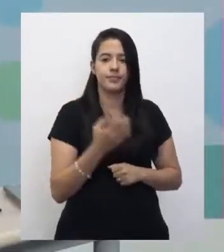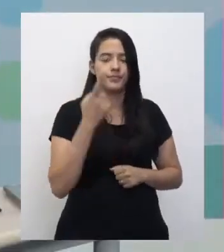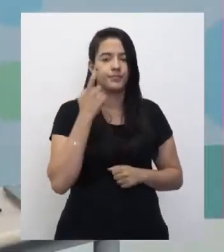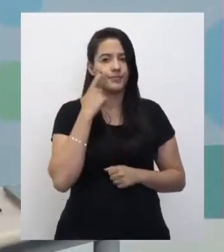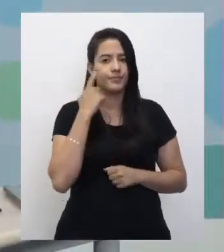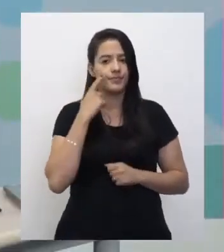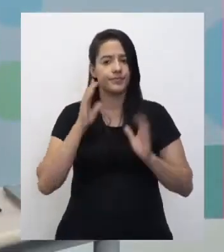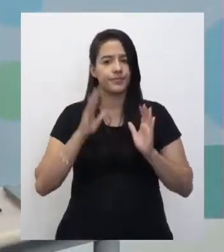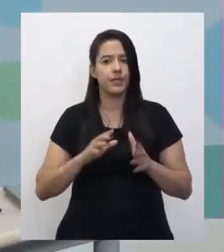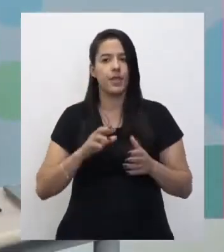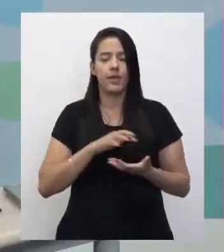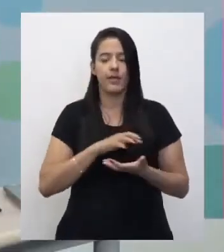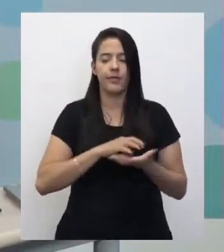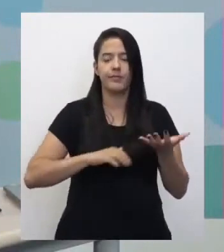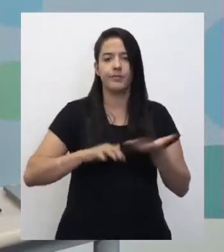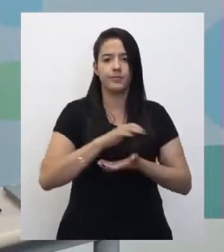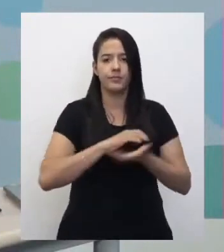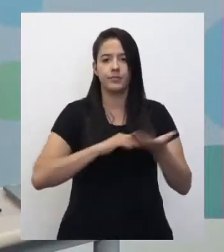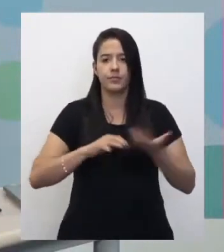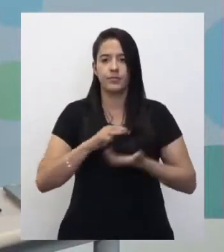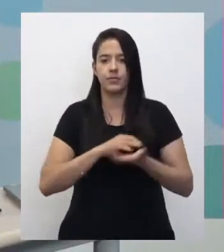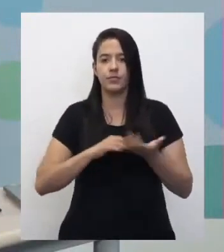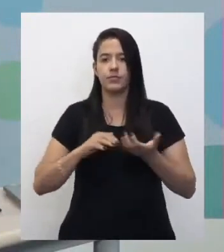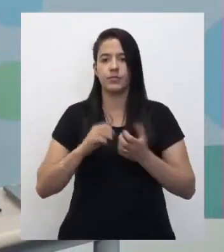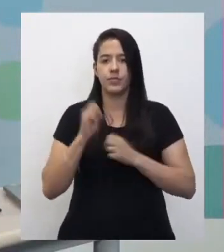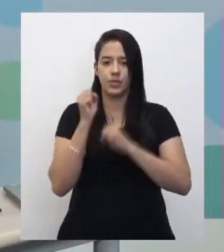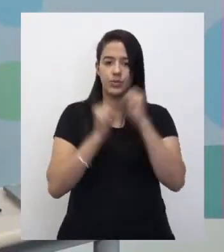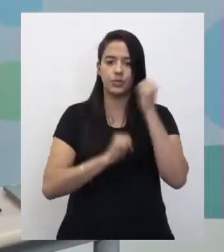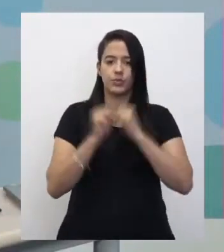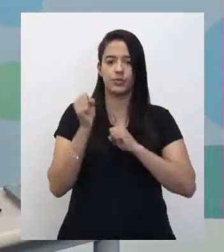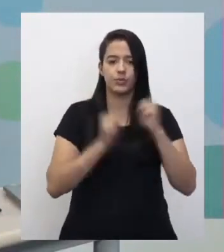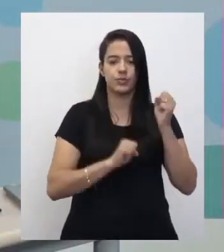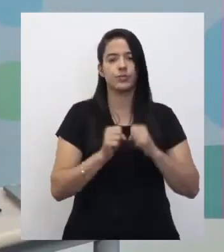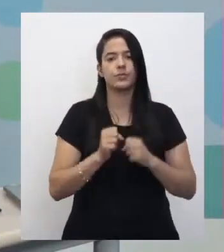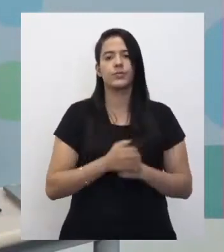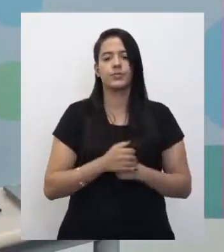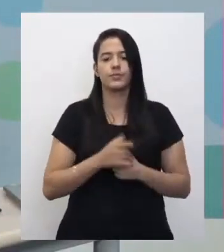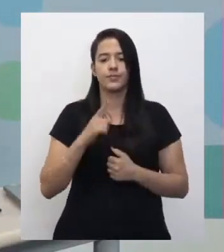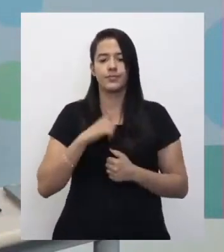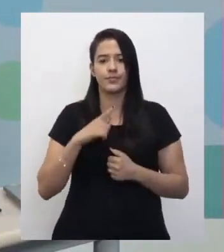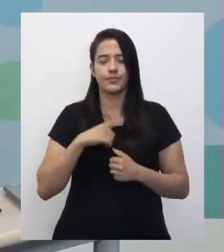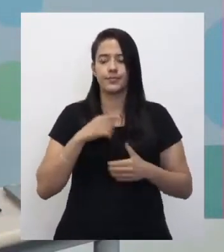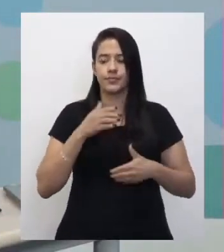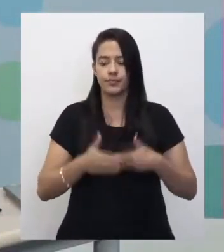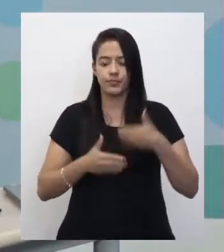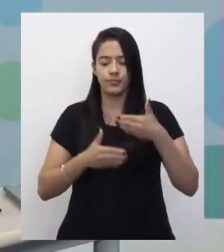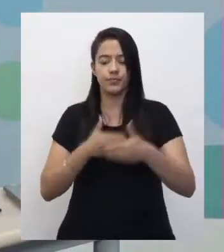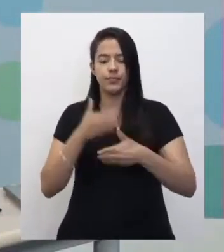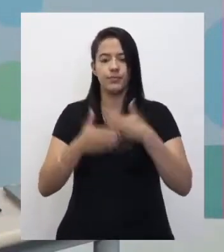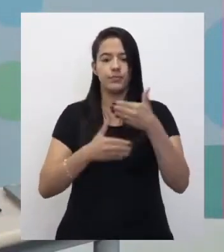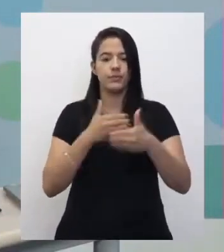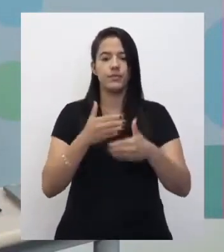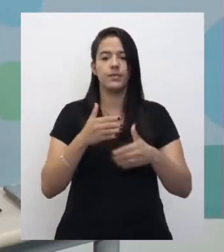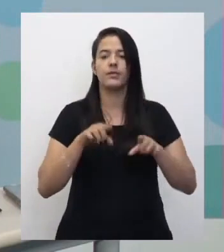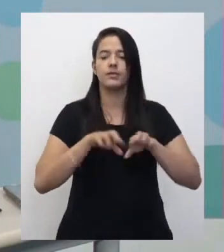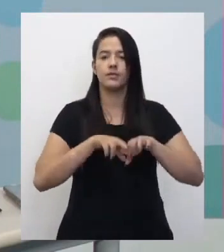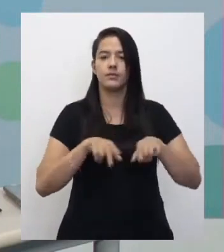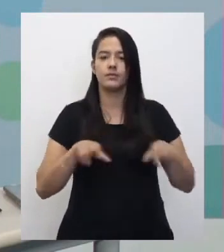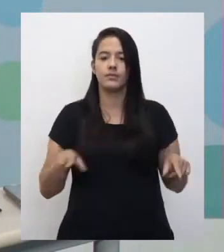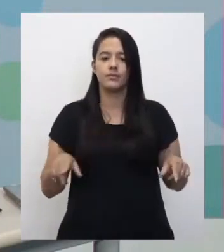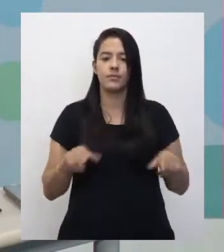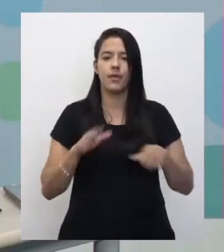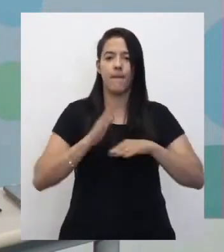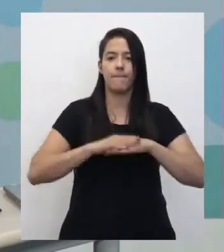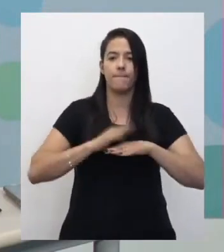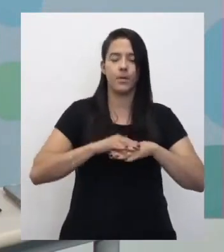Revolução Industrial, quando a gente tem a transição do artesanato para a manufatura e depois da manufatura para a maquinofatura. Esse momento